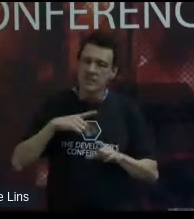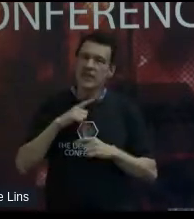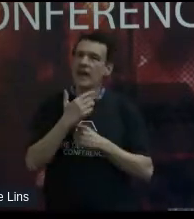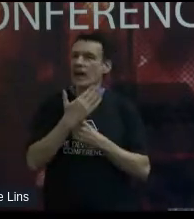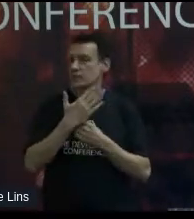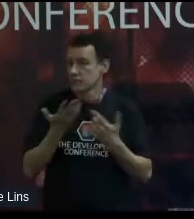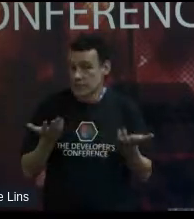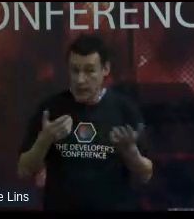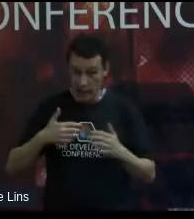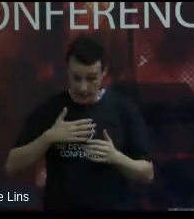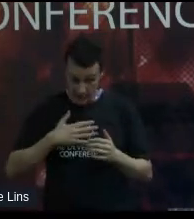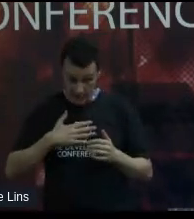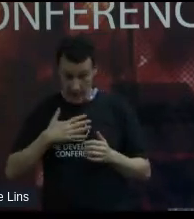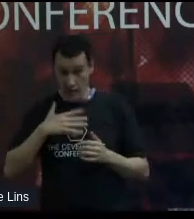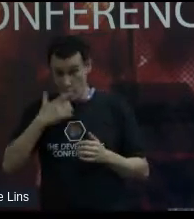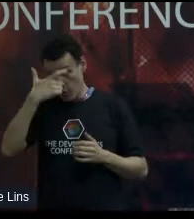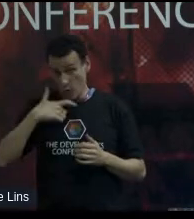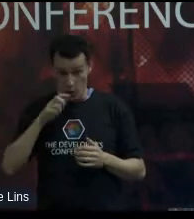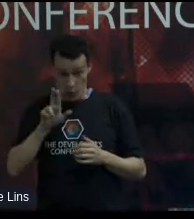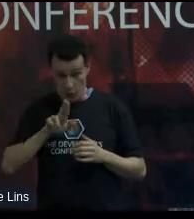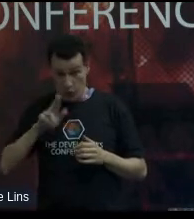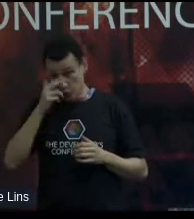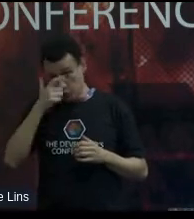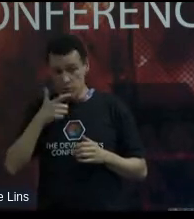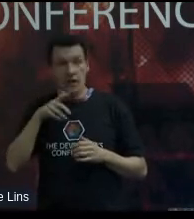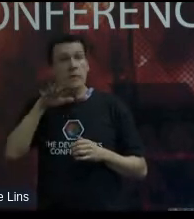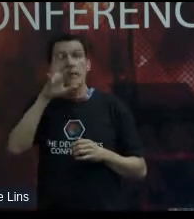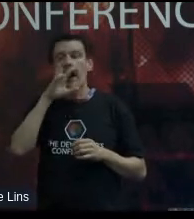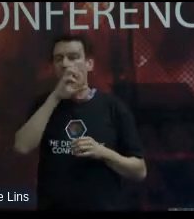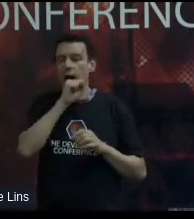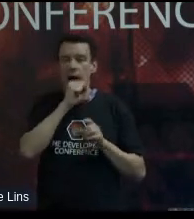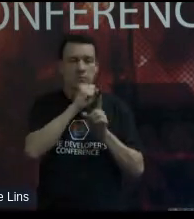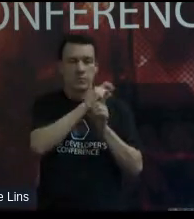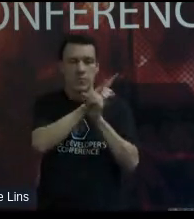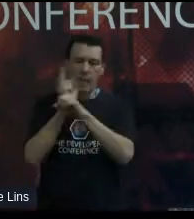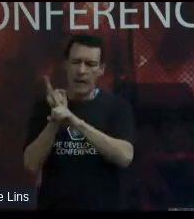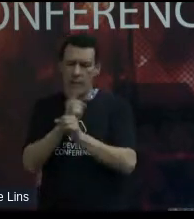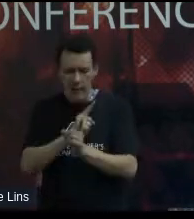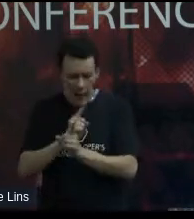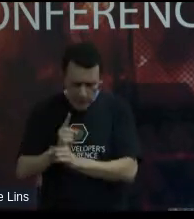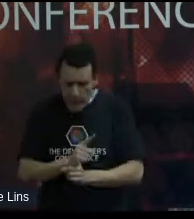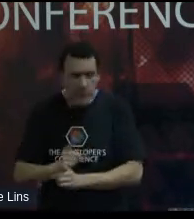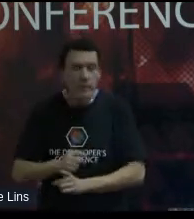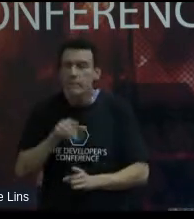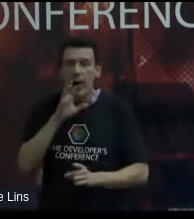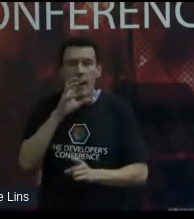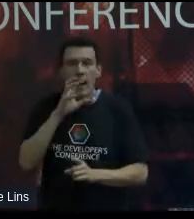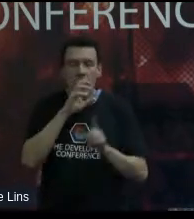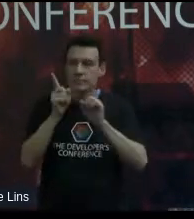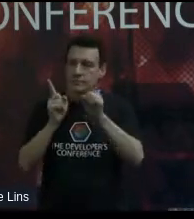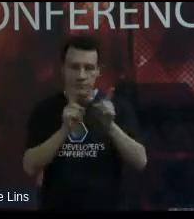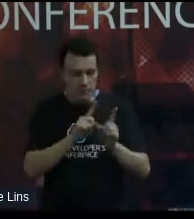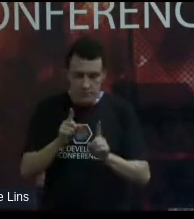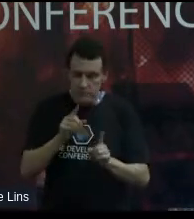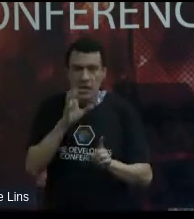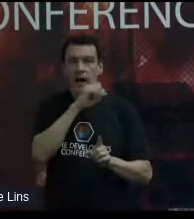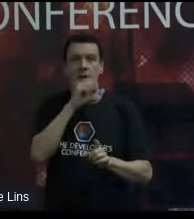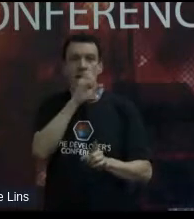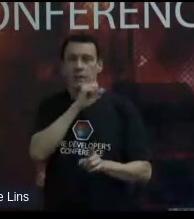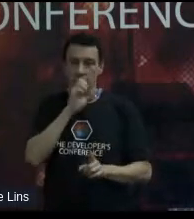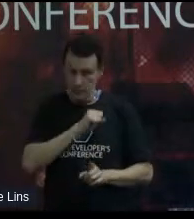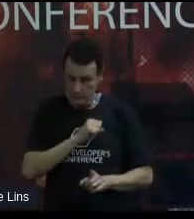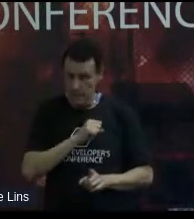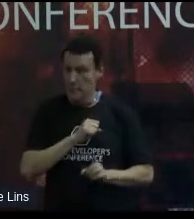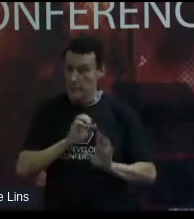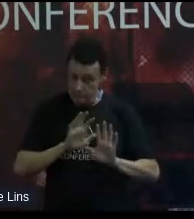usuário seja mais rápido, né, na hora de encontrar o que ele precisa. Né? Então, esses benefícios que